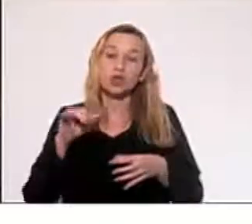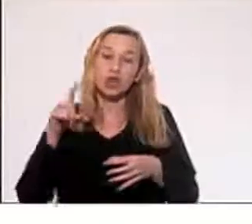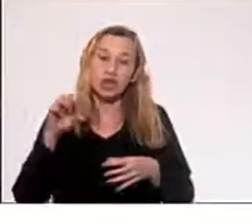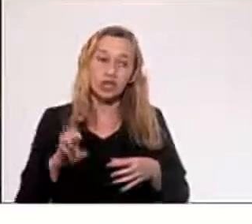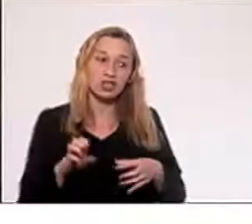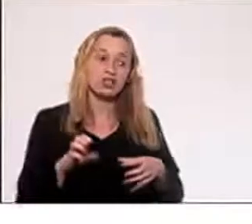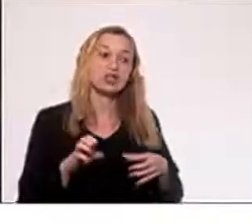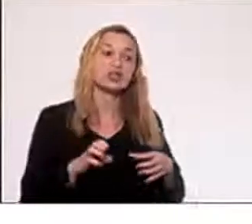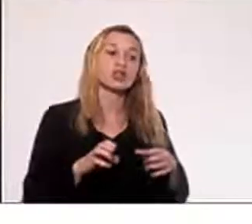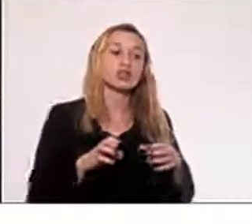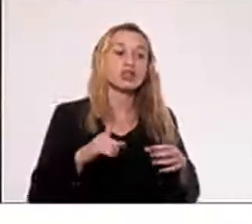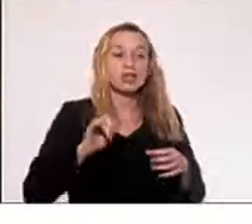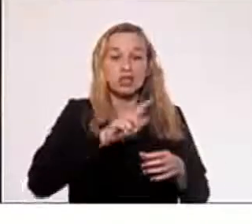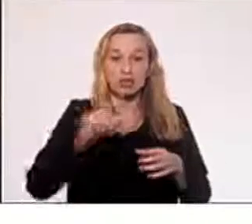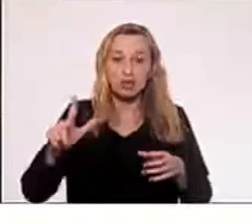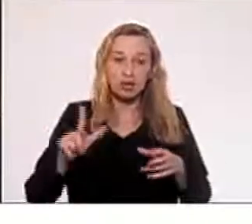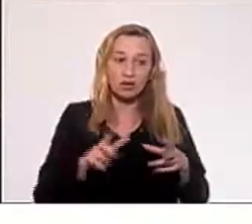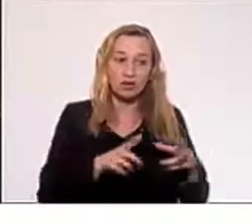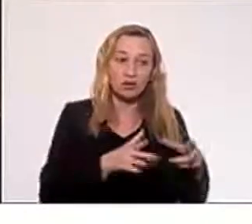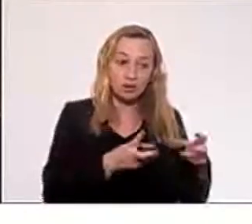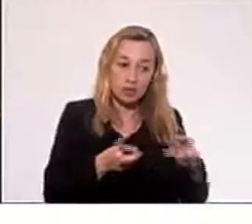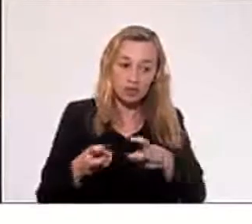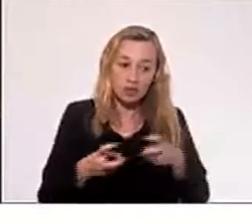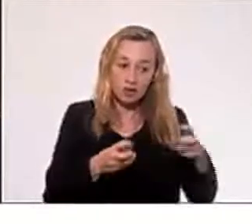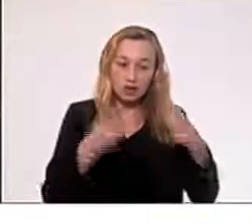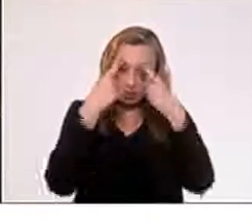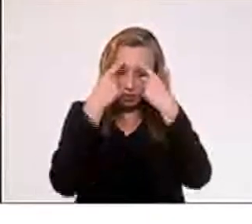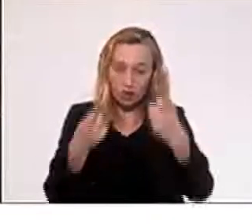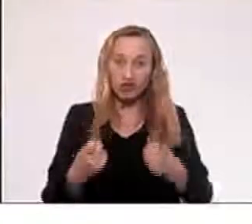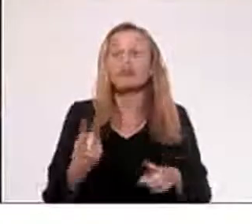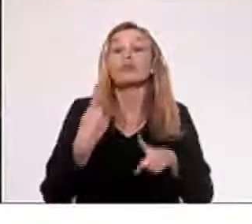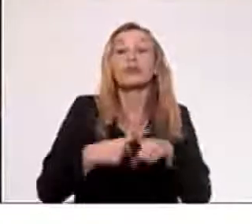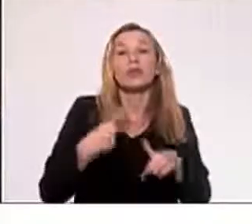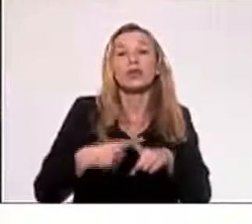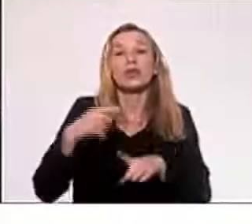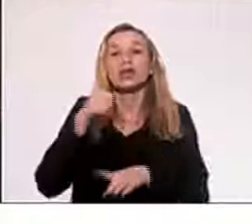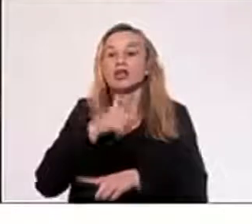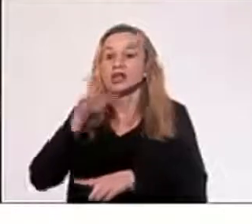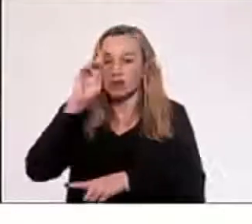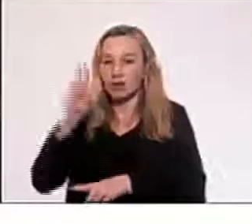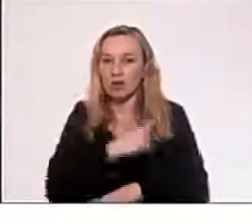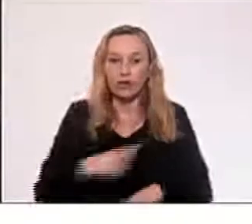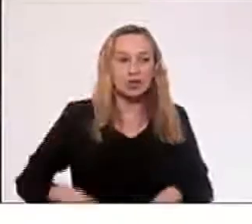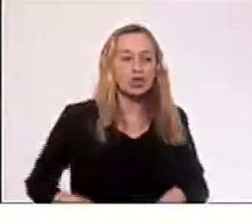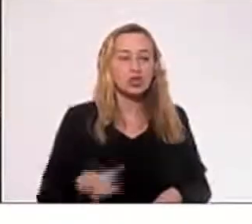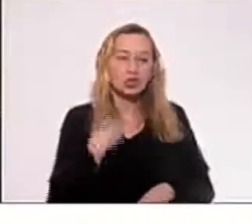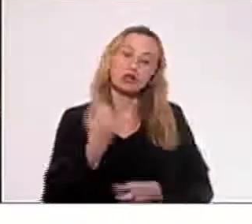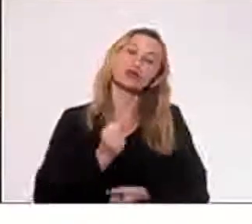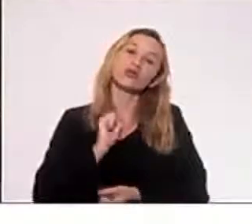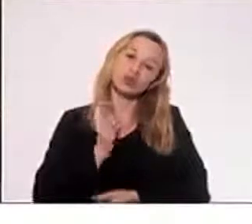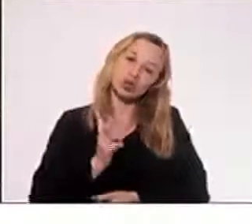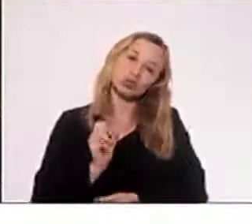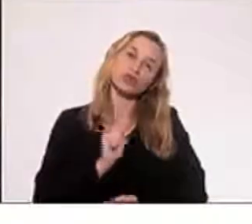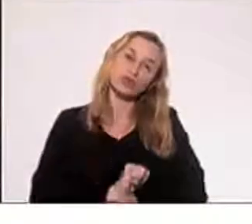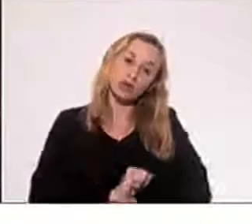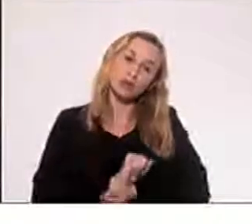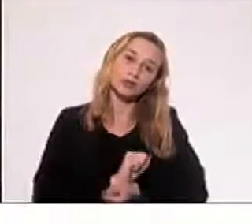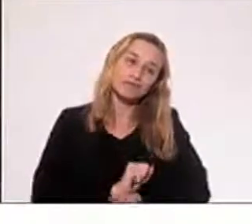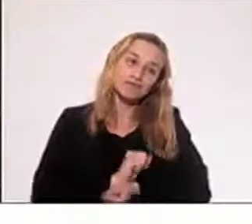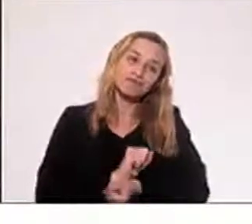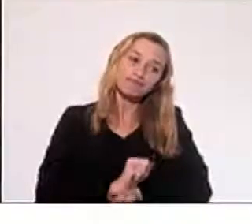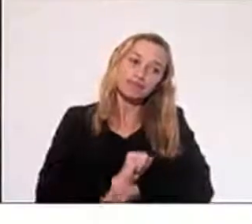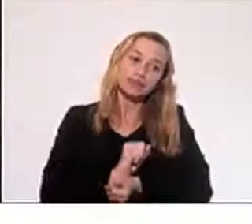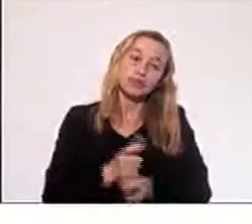observatórios da segurança e da violência. Porque, senhora presidenta, a gente continua aqui esperando sempre que essa